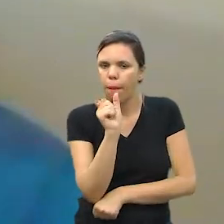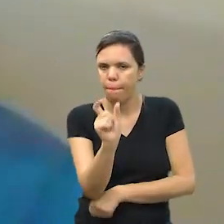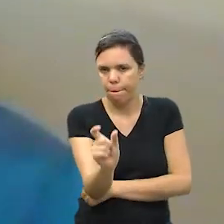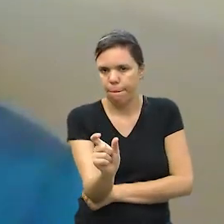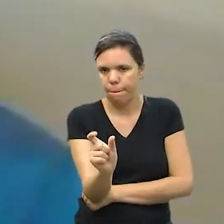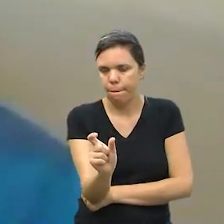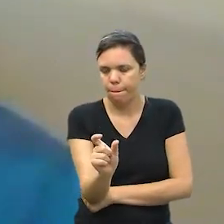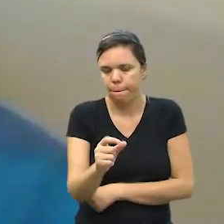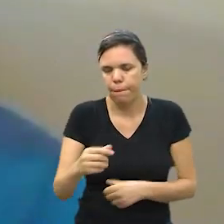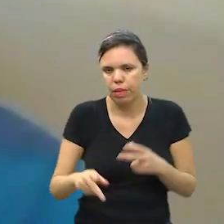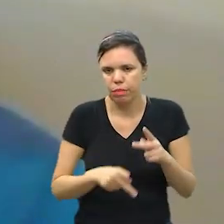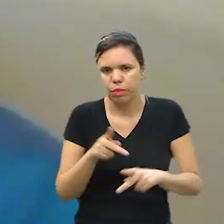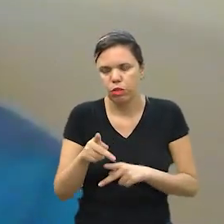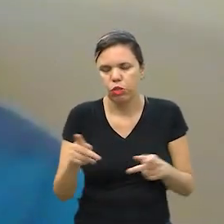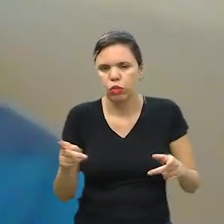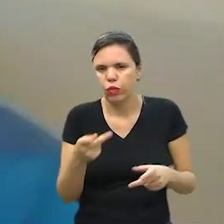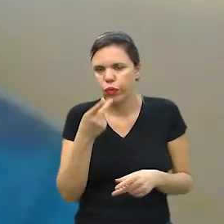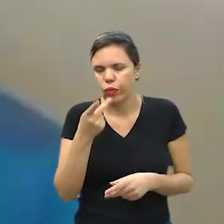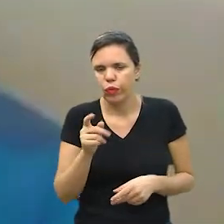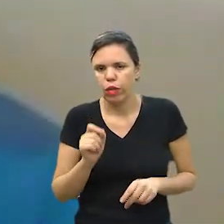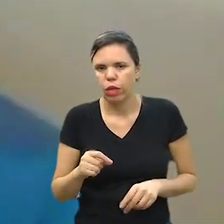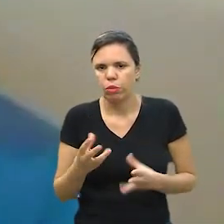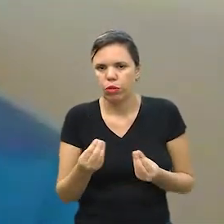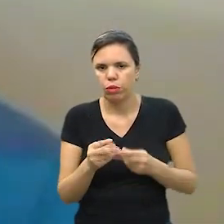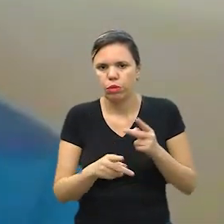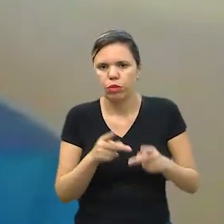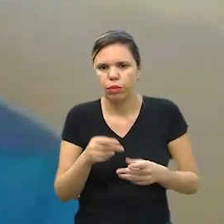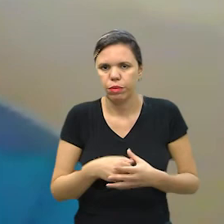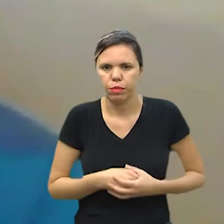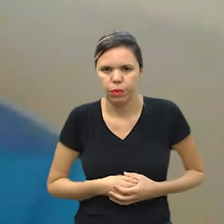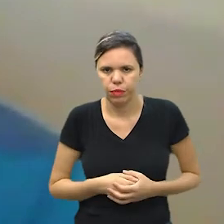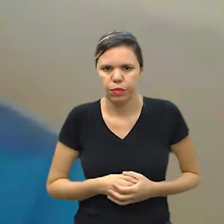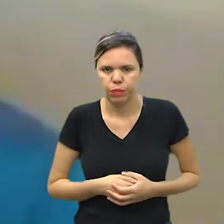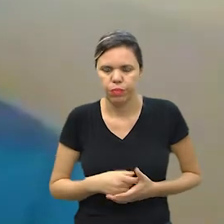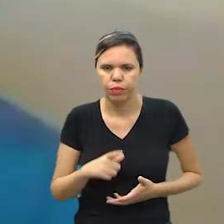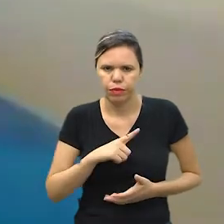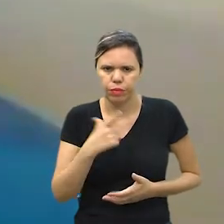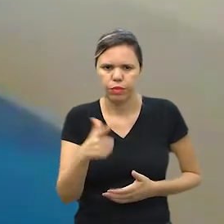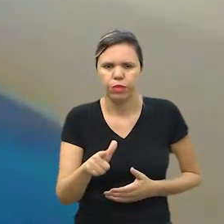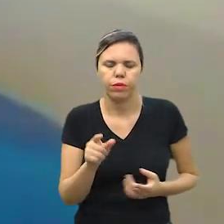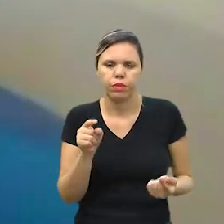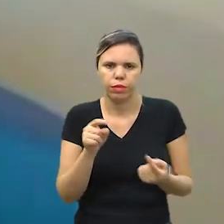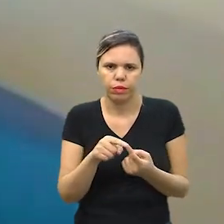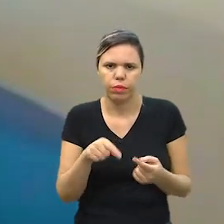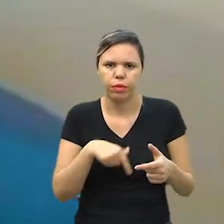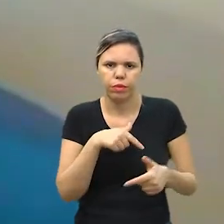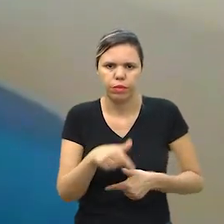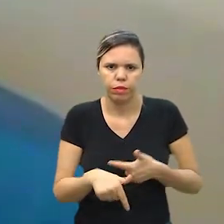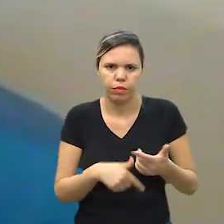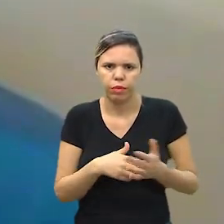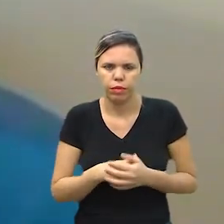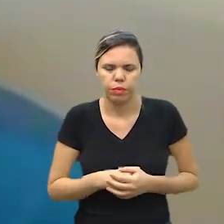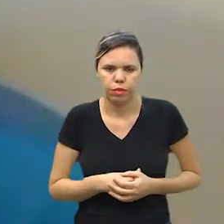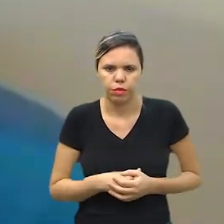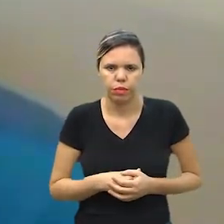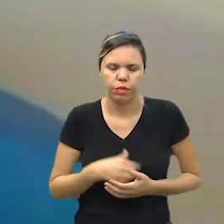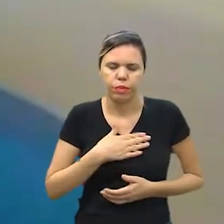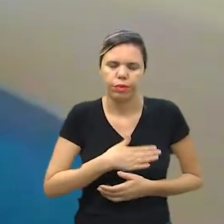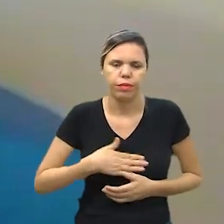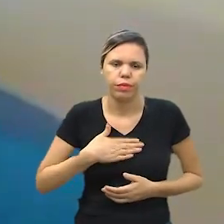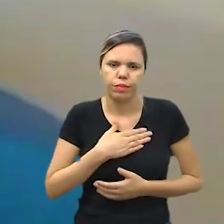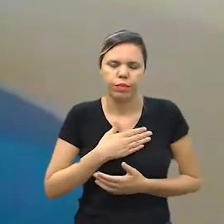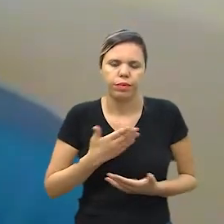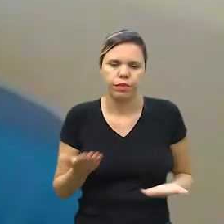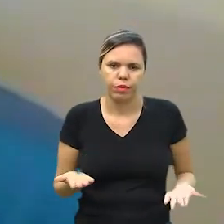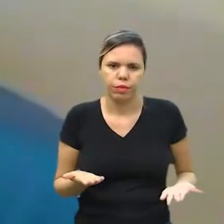que eu acho que hoje em dia muitas pessoas pronunciam, muitas pessoas têm as suas diretrizes de trabalho, né, de